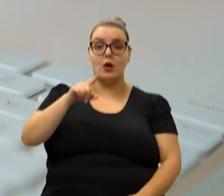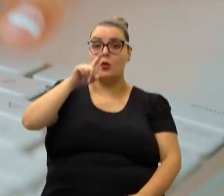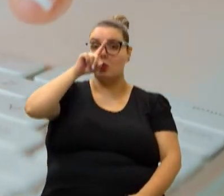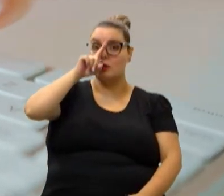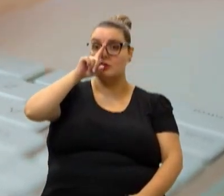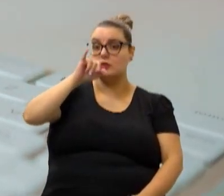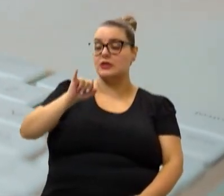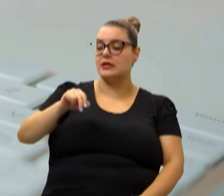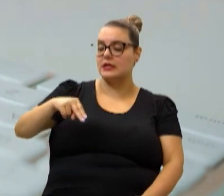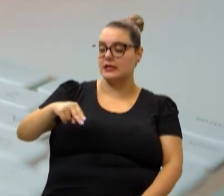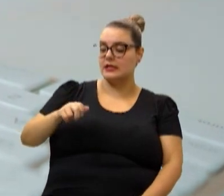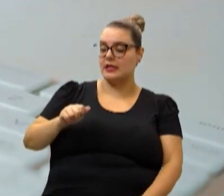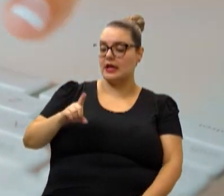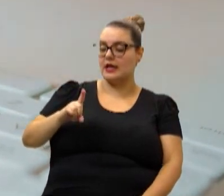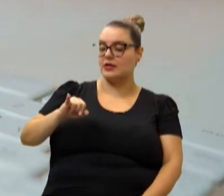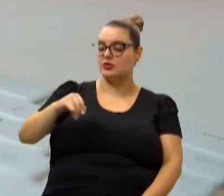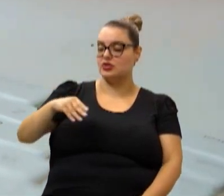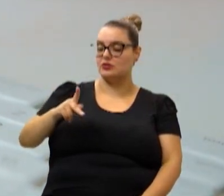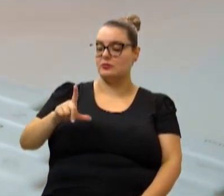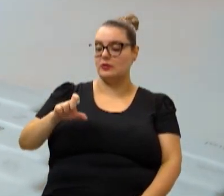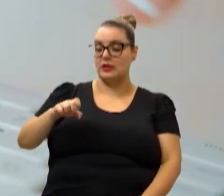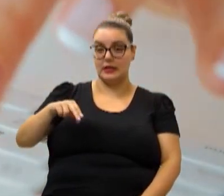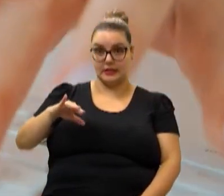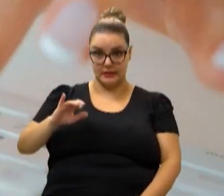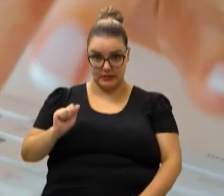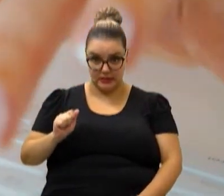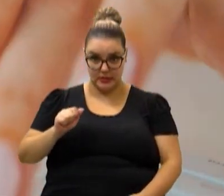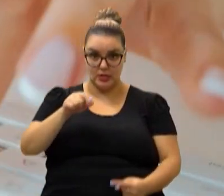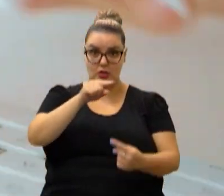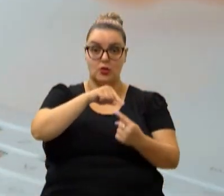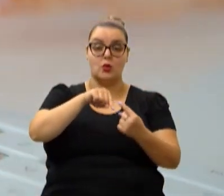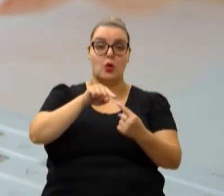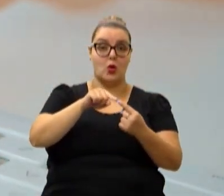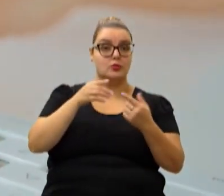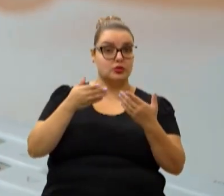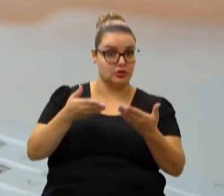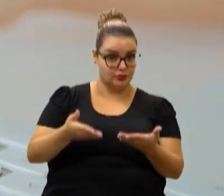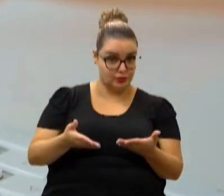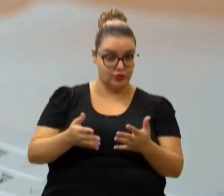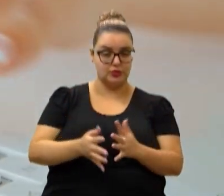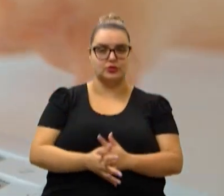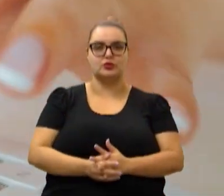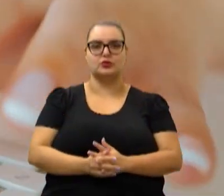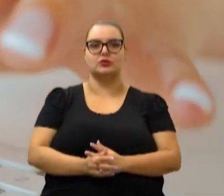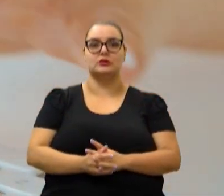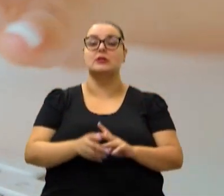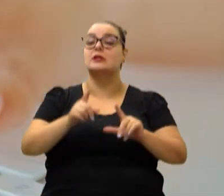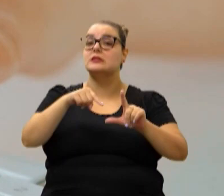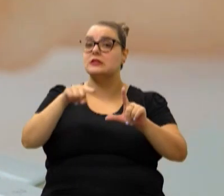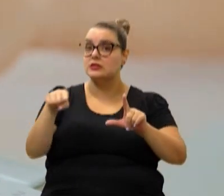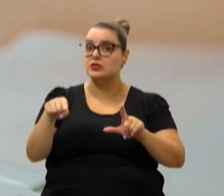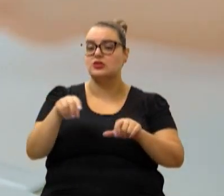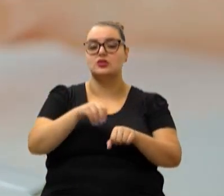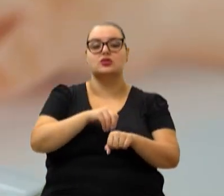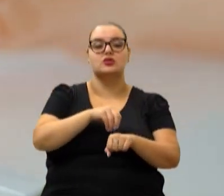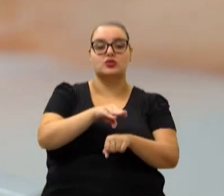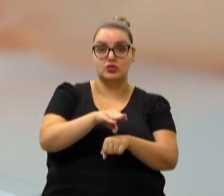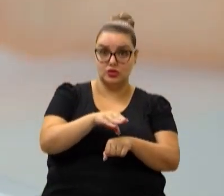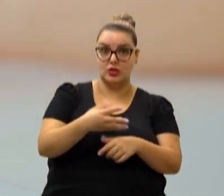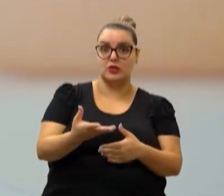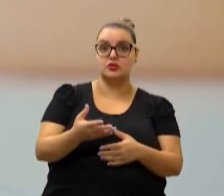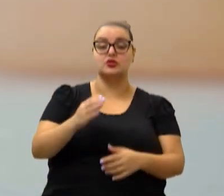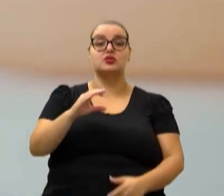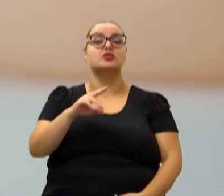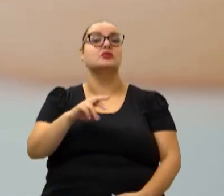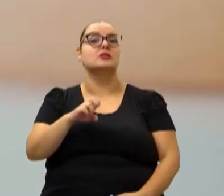eles é esse risco da inadimplência. Então, o objetivo desse índice, desse indicador